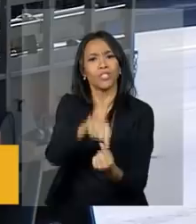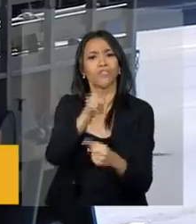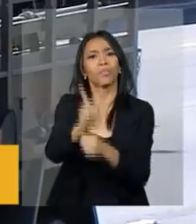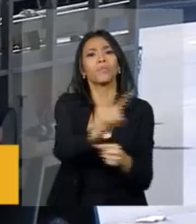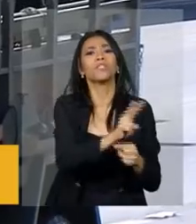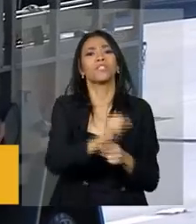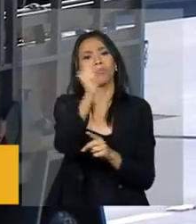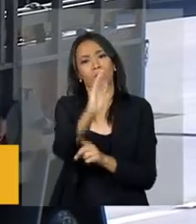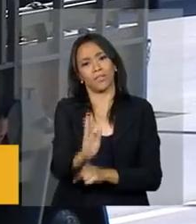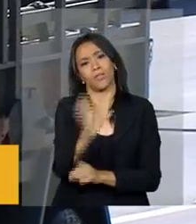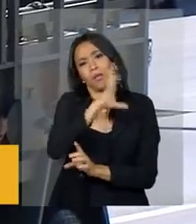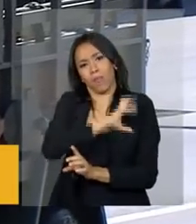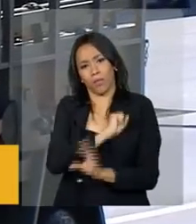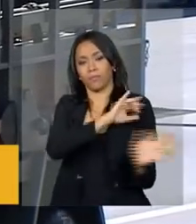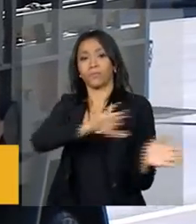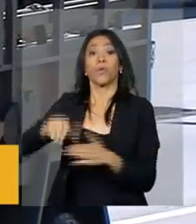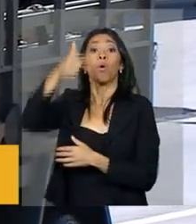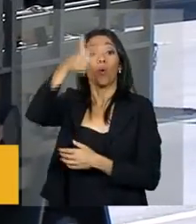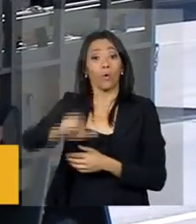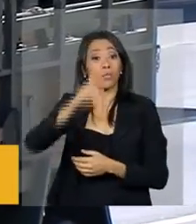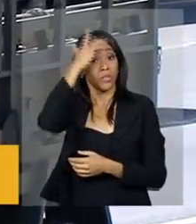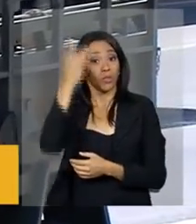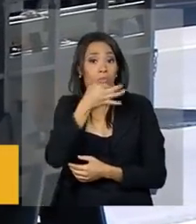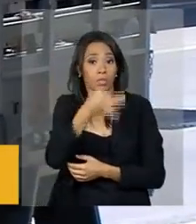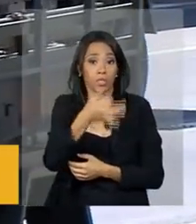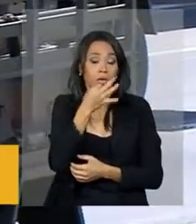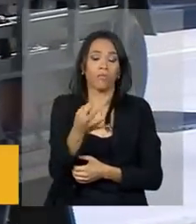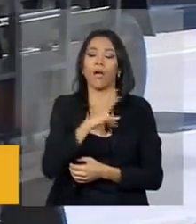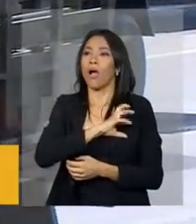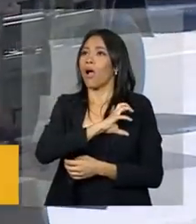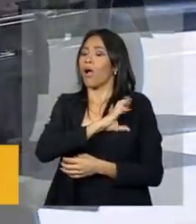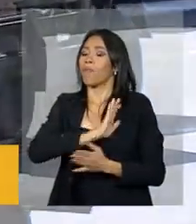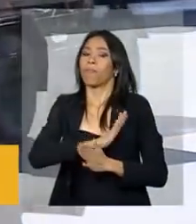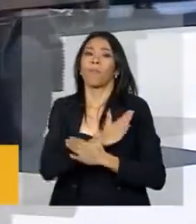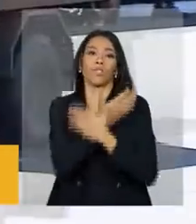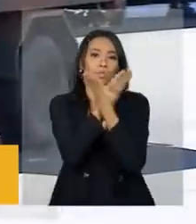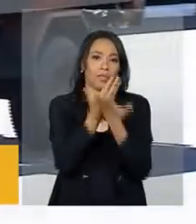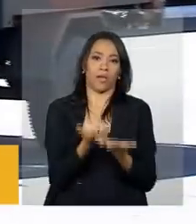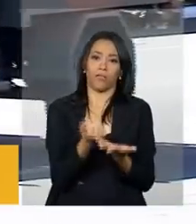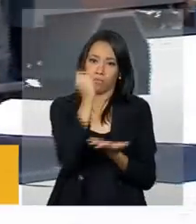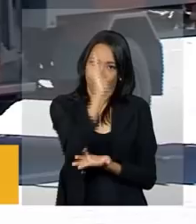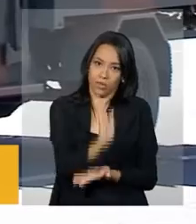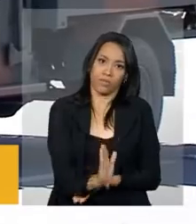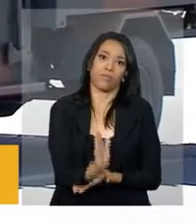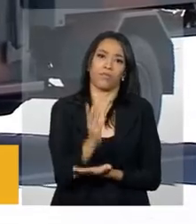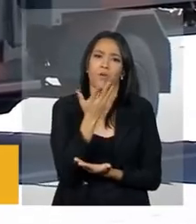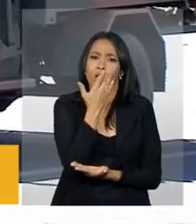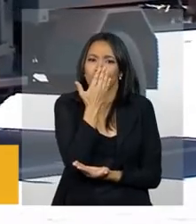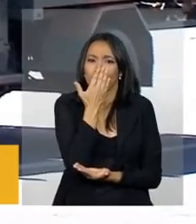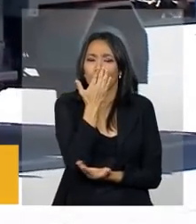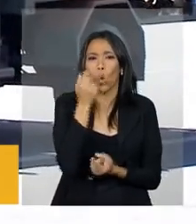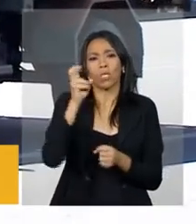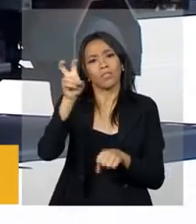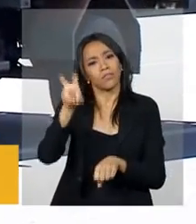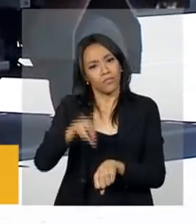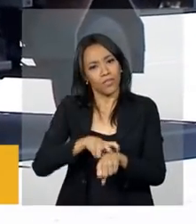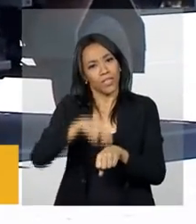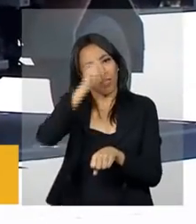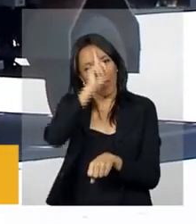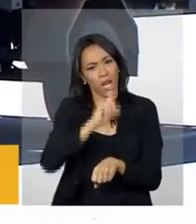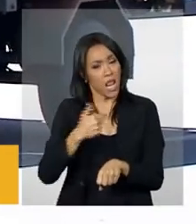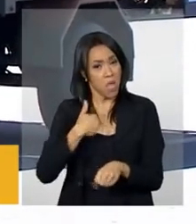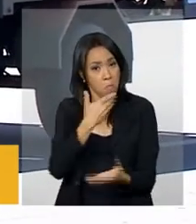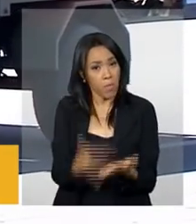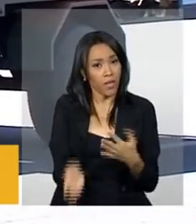Rio de Janeiro, Manuel Ribeiro, que tem 64 anos, é apaixonado pelo nosso país e também pelas cores verde e amarelo. Ele diz que não